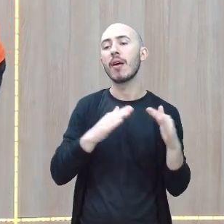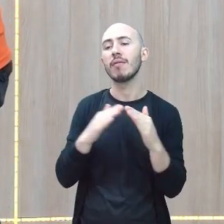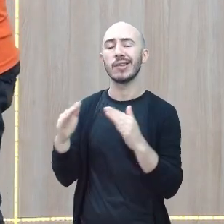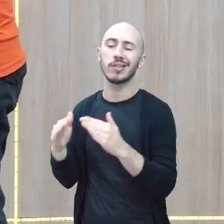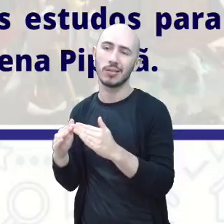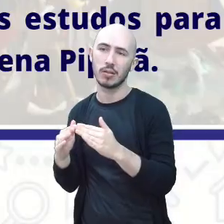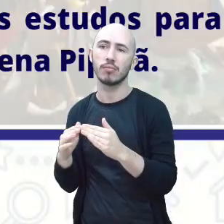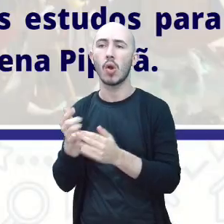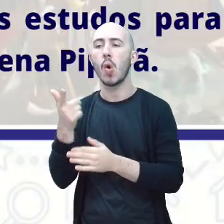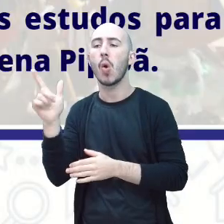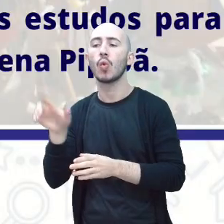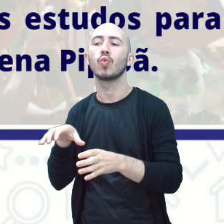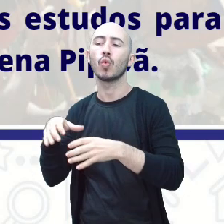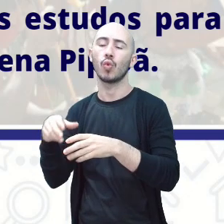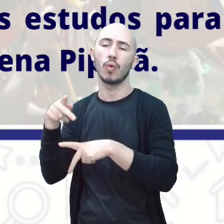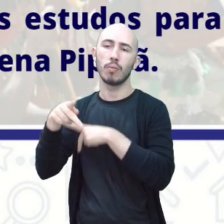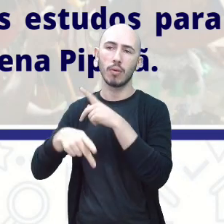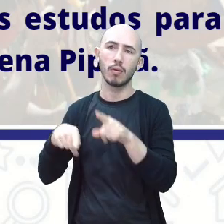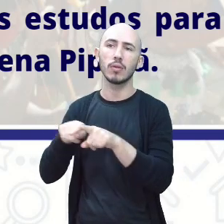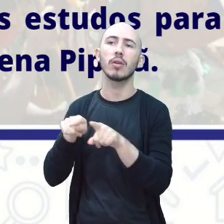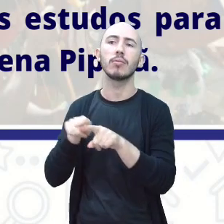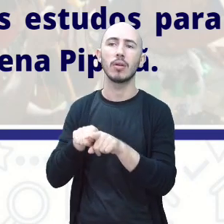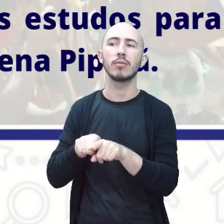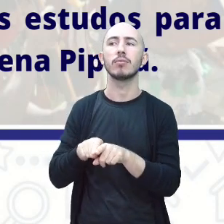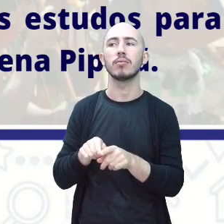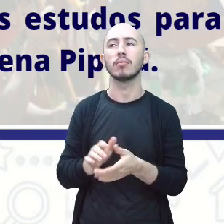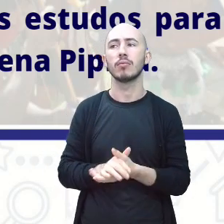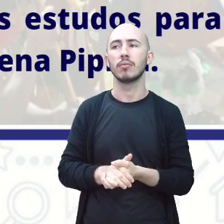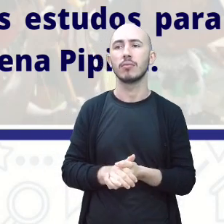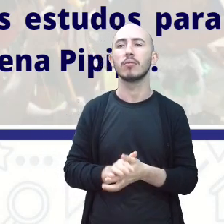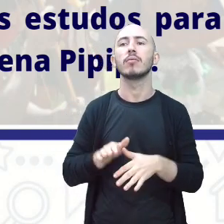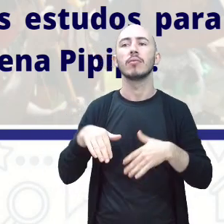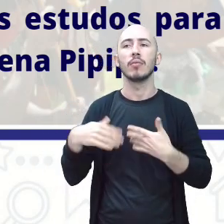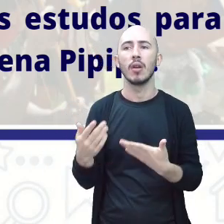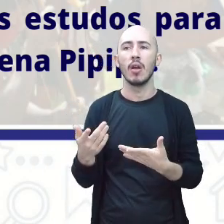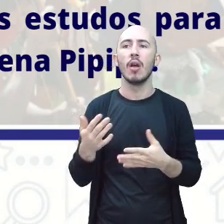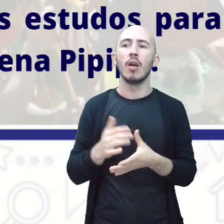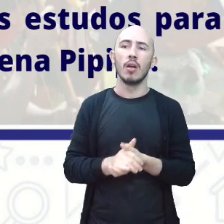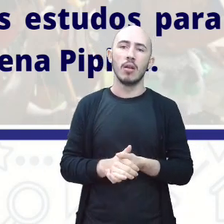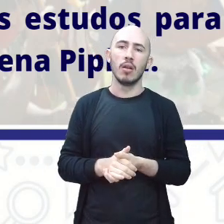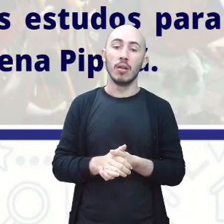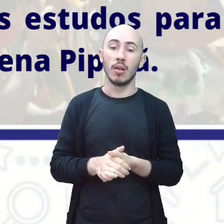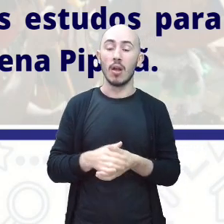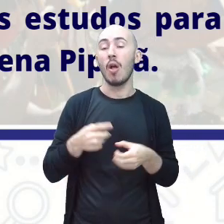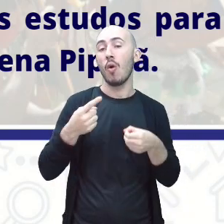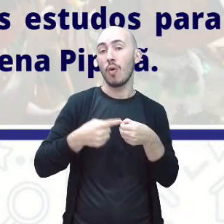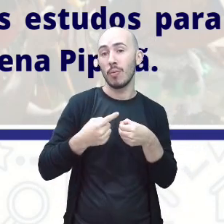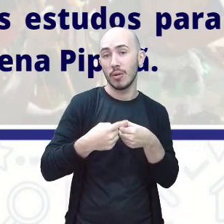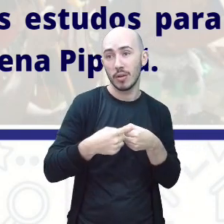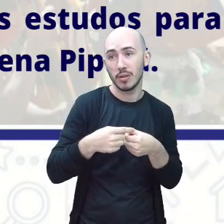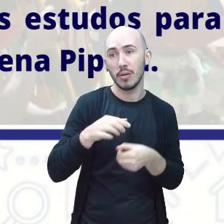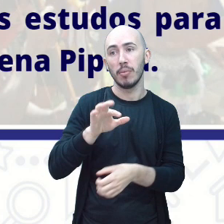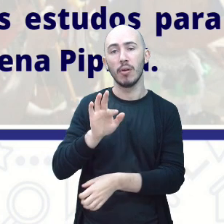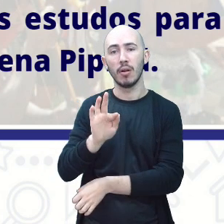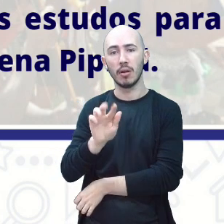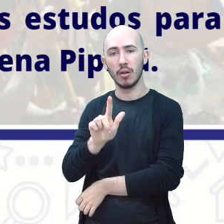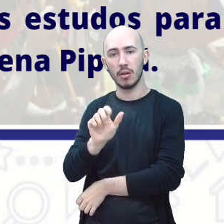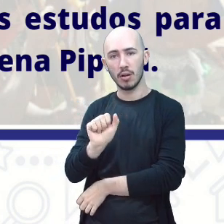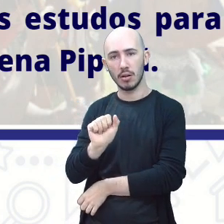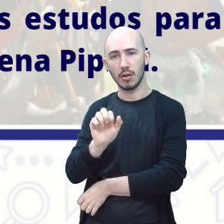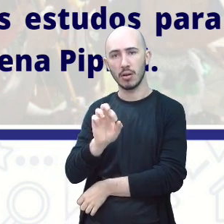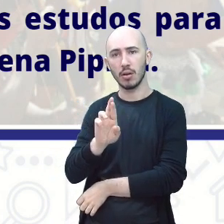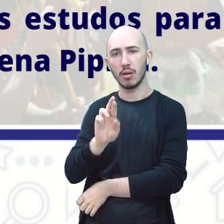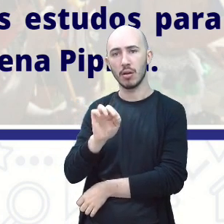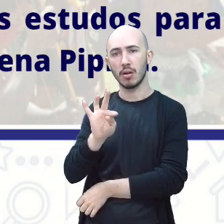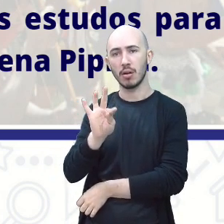tem a Serra Negra como território tradicional e sagrado. Está situado no município de Floresta, em Pernambuco, né, e em